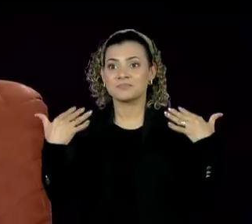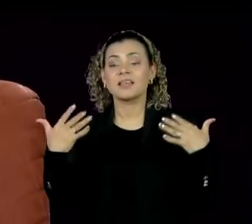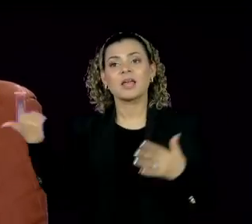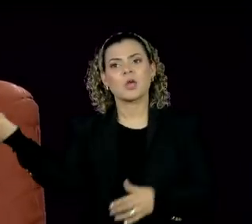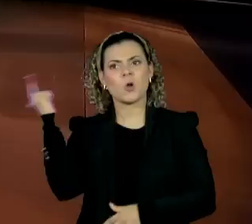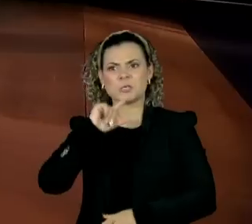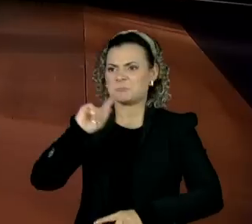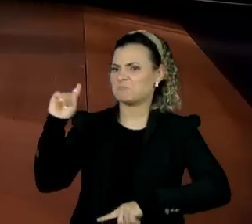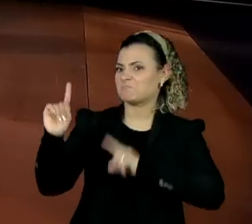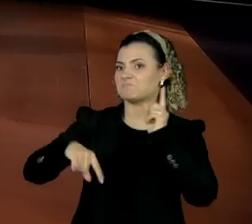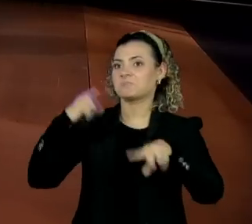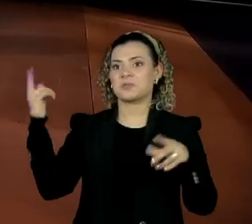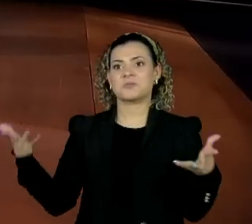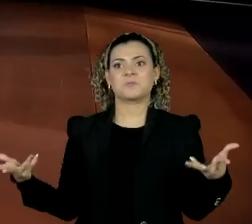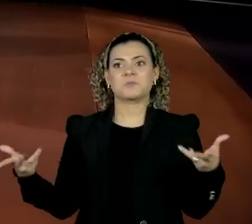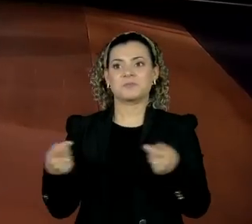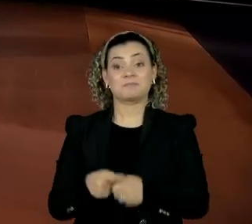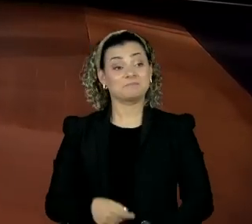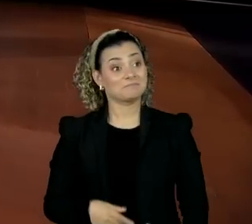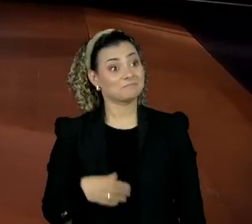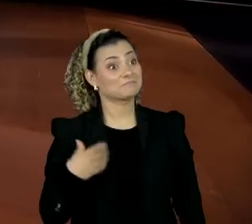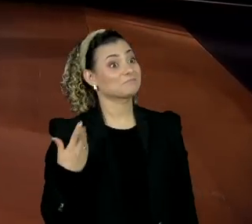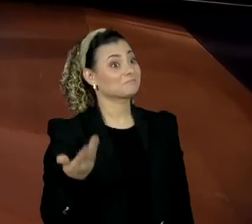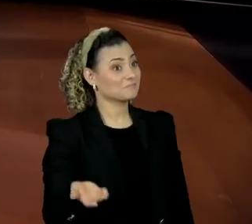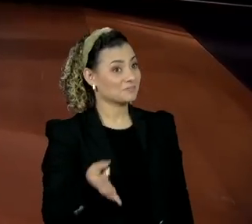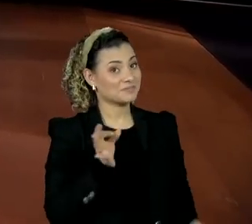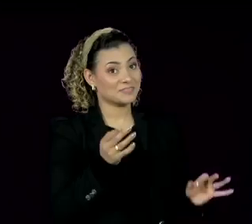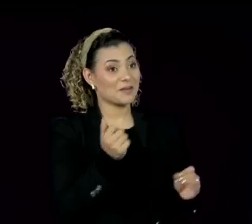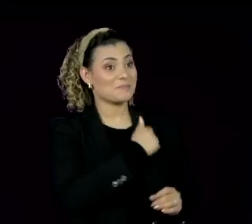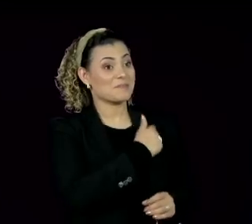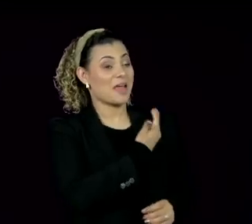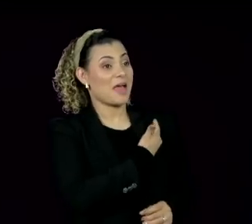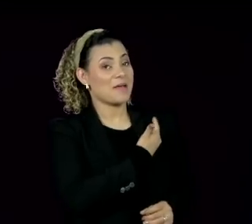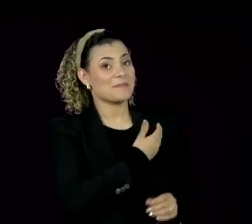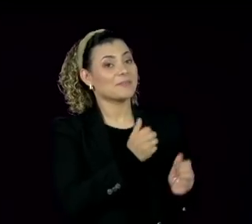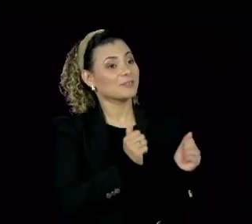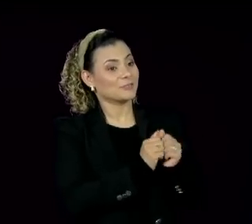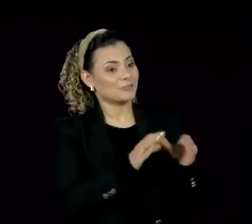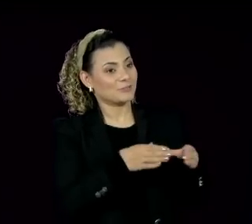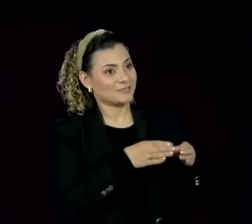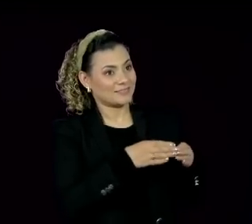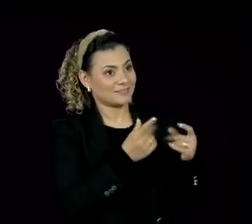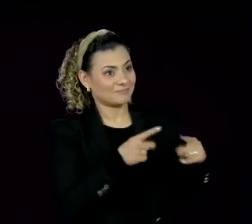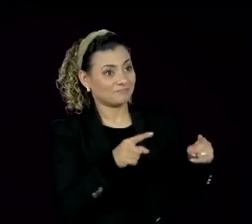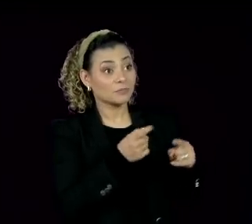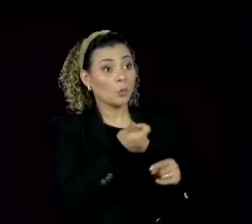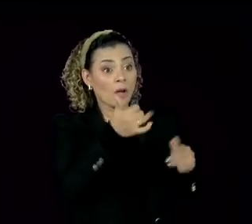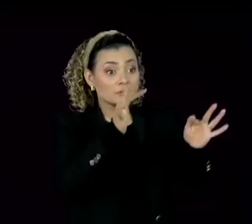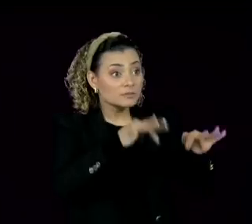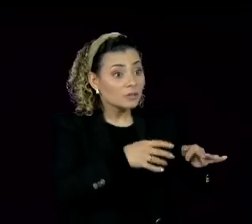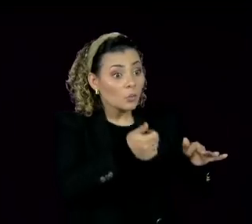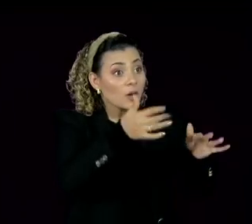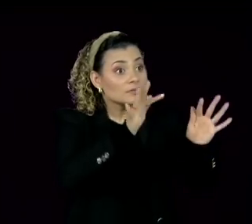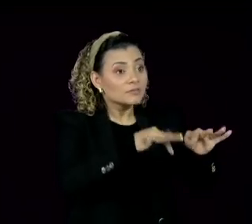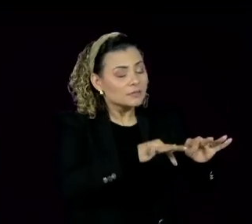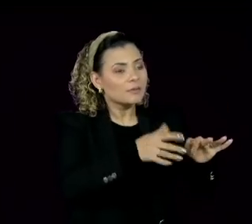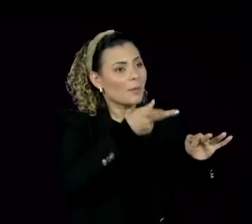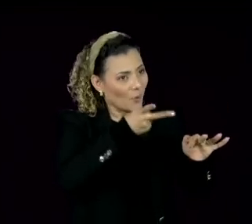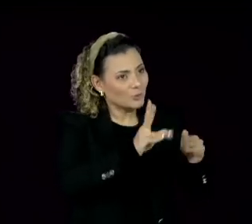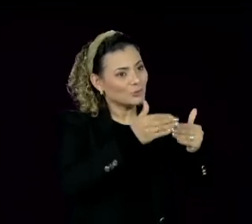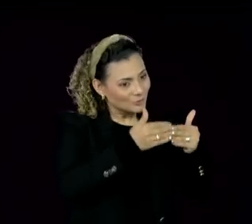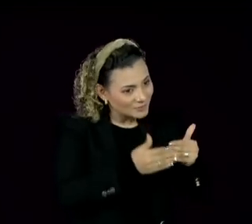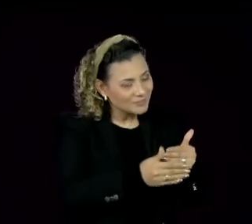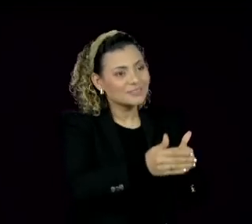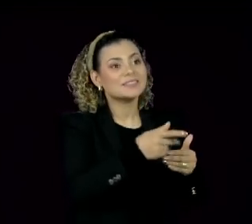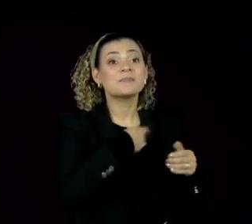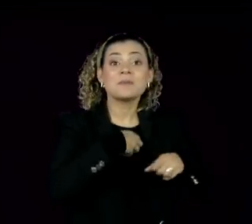foi genial. Pois é. Aí um parceirão seu, nessa banda que quase que termina, mas não terminou quando você entrou,